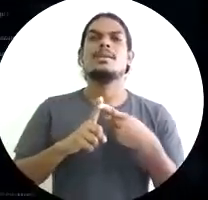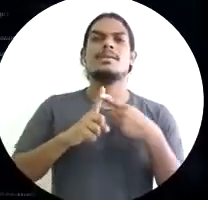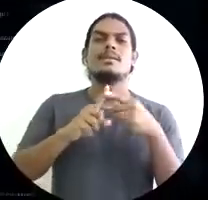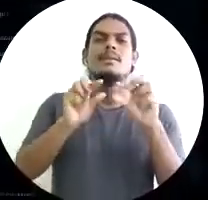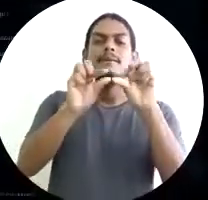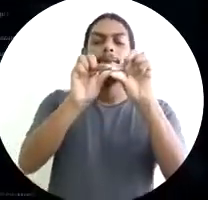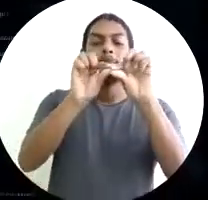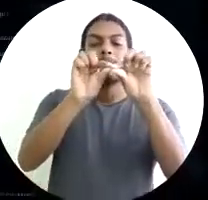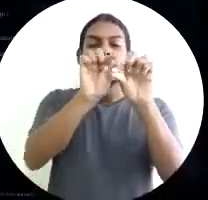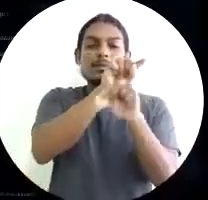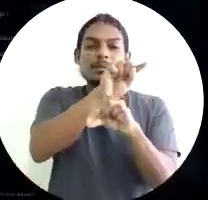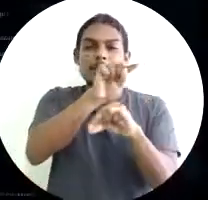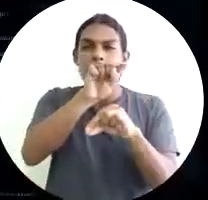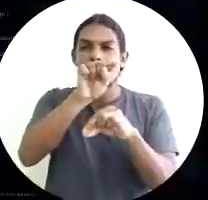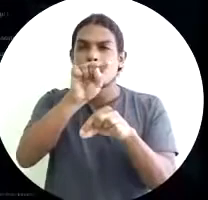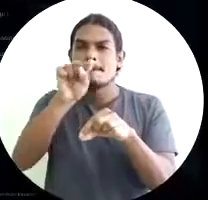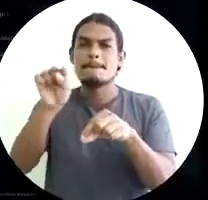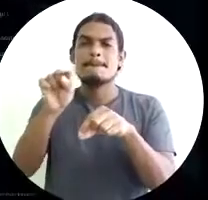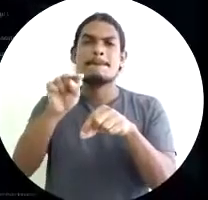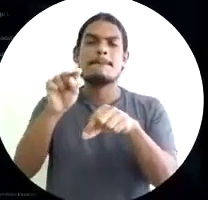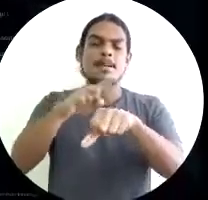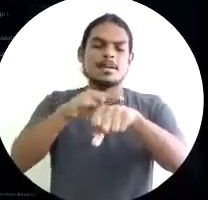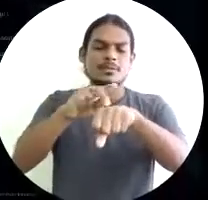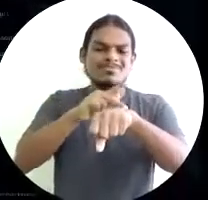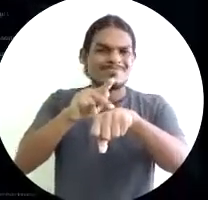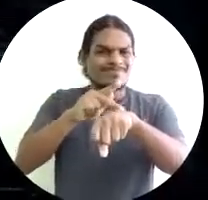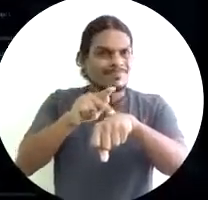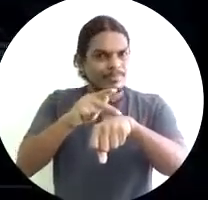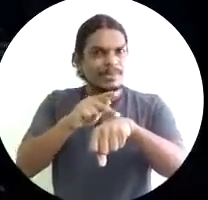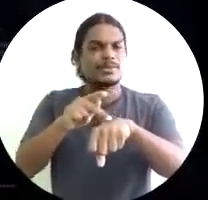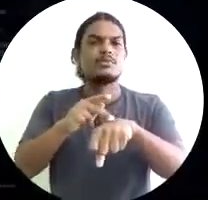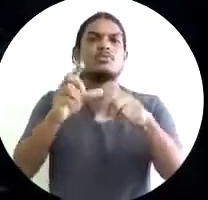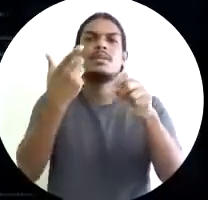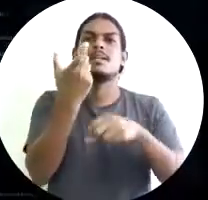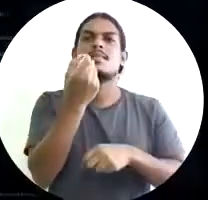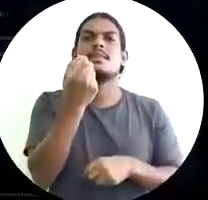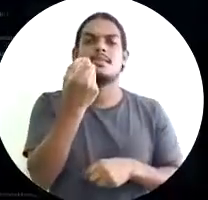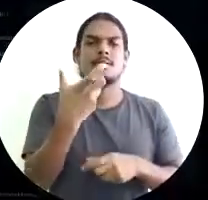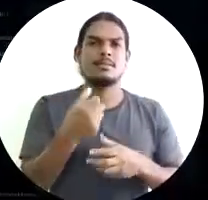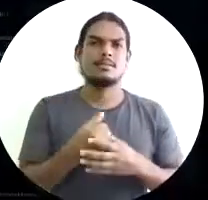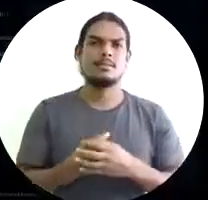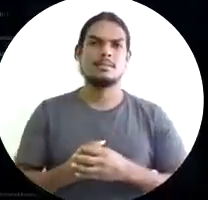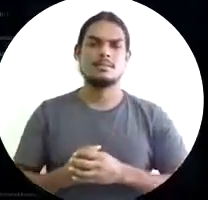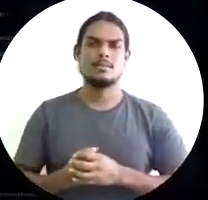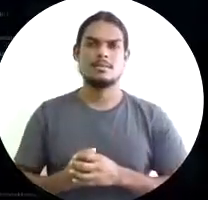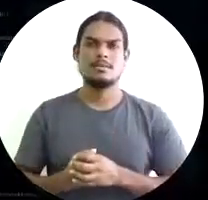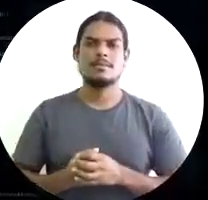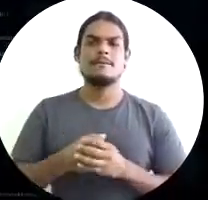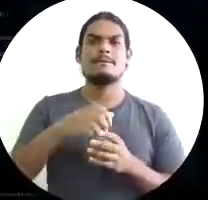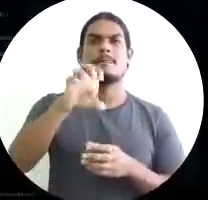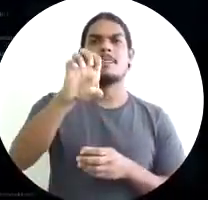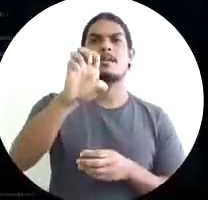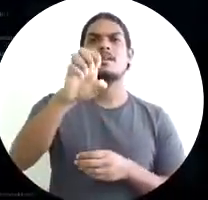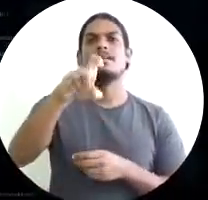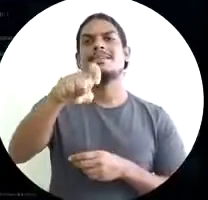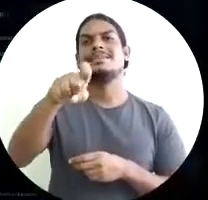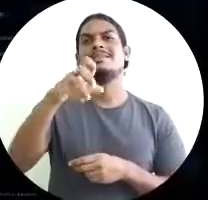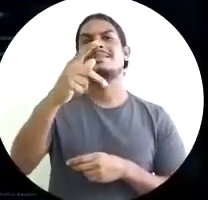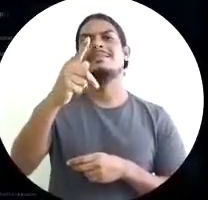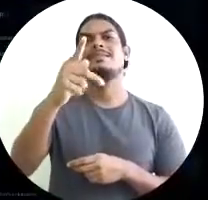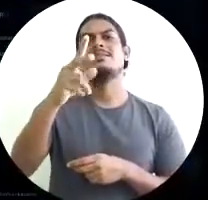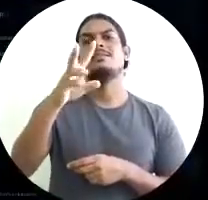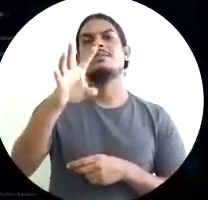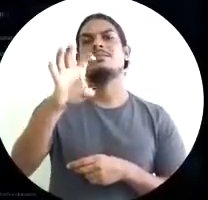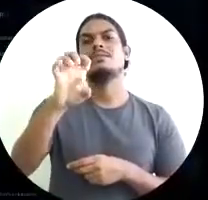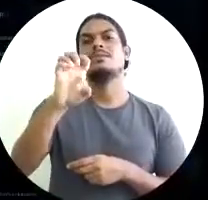linha. Então, você pode definir essas 3 propriedades para a borda do elemento. Mas vamos além disso, não